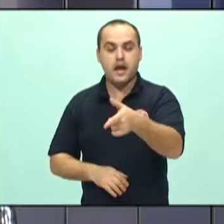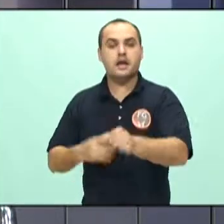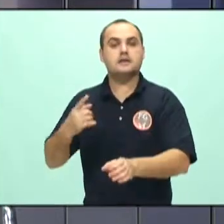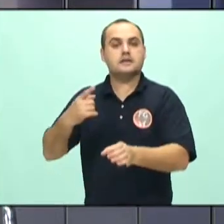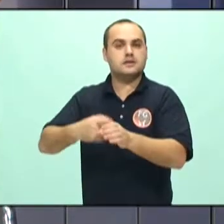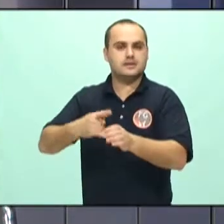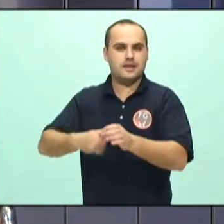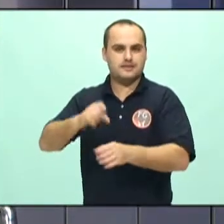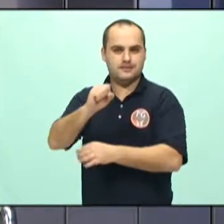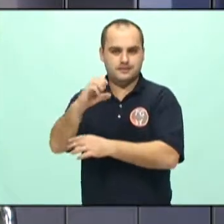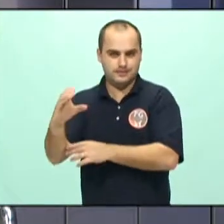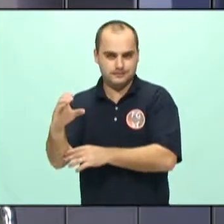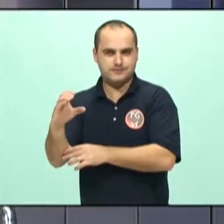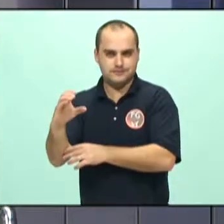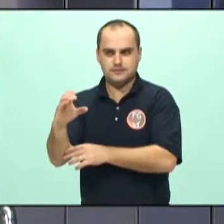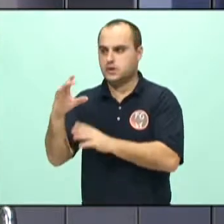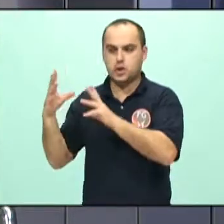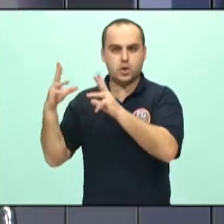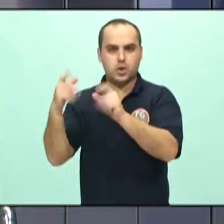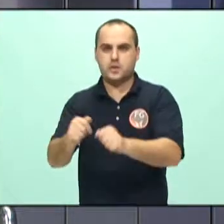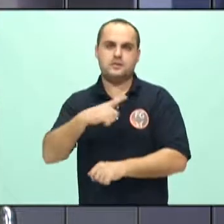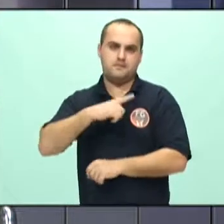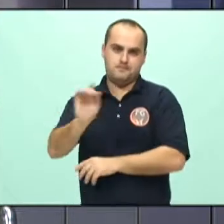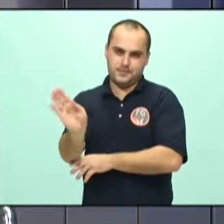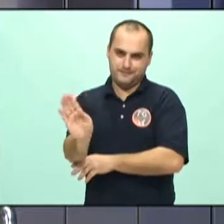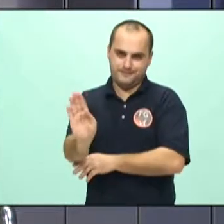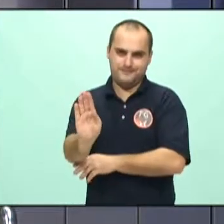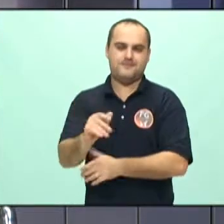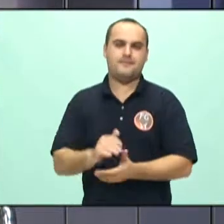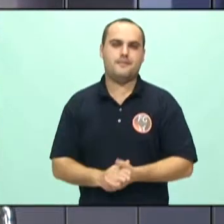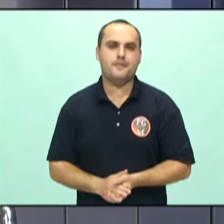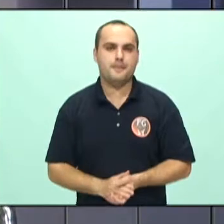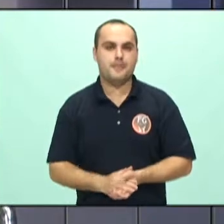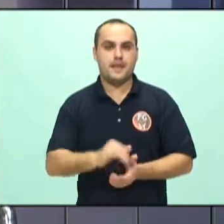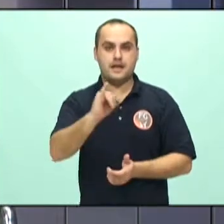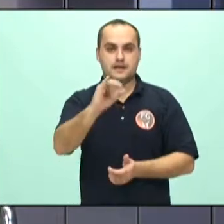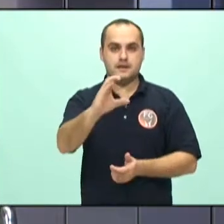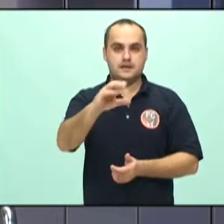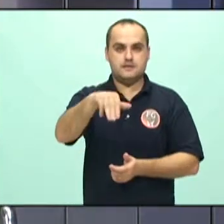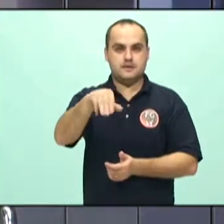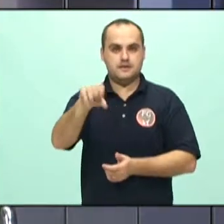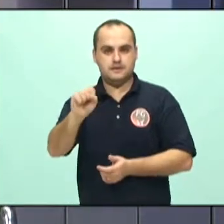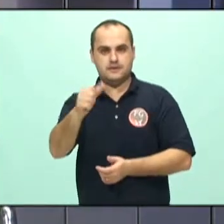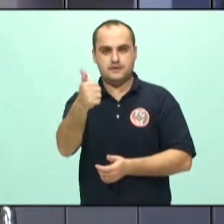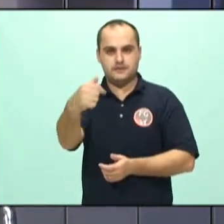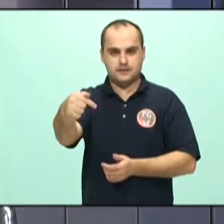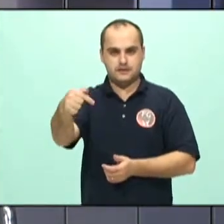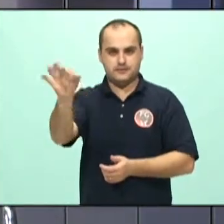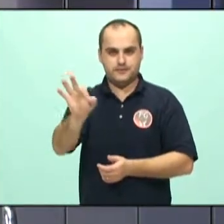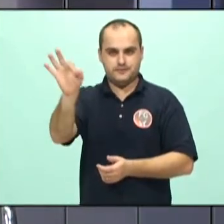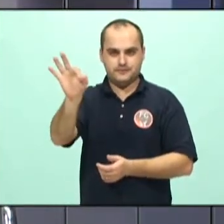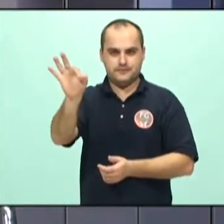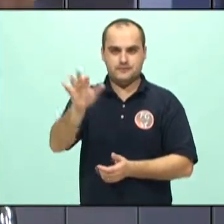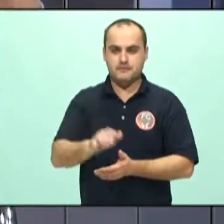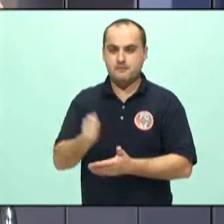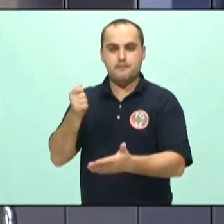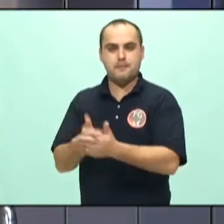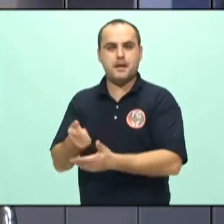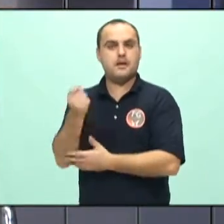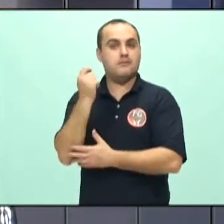um possível vindo de um presídio federal para Itajaí, foi graças àquela audiência, a mobilização que foi feita, que o presídio não veio. Da mesma forma, a audiência que nós